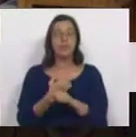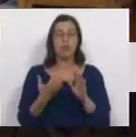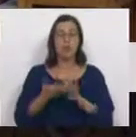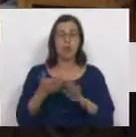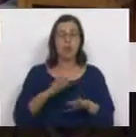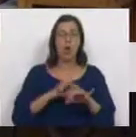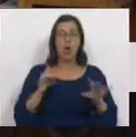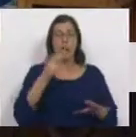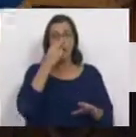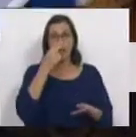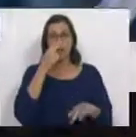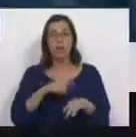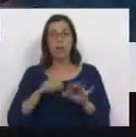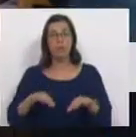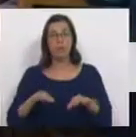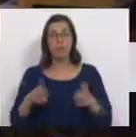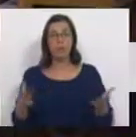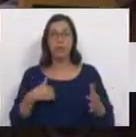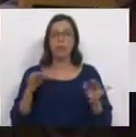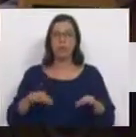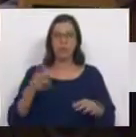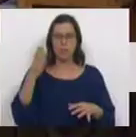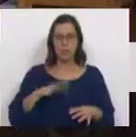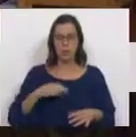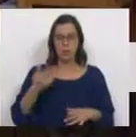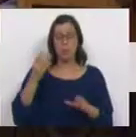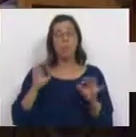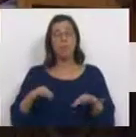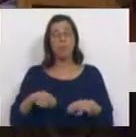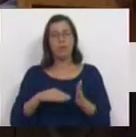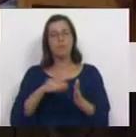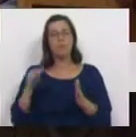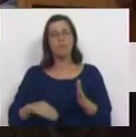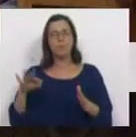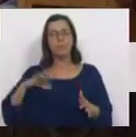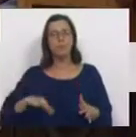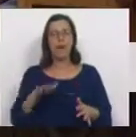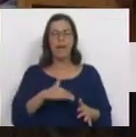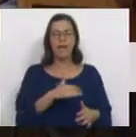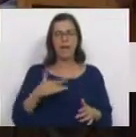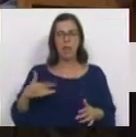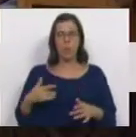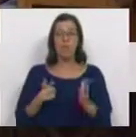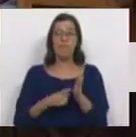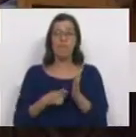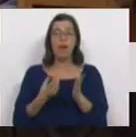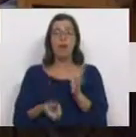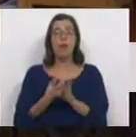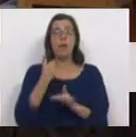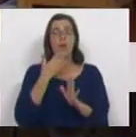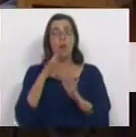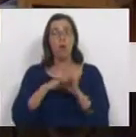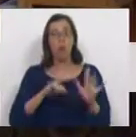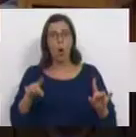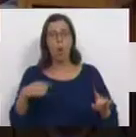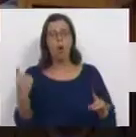urgência do Hospital de Guimarães. Esgotou o seu tempo, Sr. Deputado. Vou terminar, Sr. Presidente. E proceda à contratação de profissionais de saúde em falta, criando assim as condições